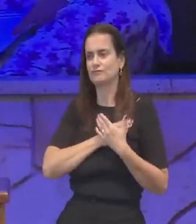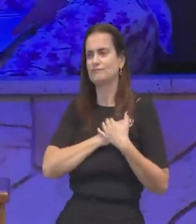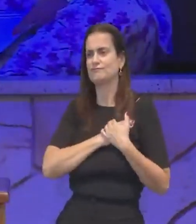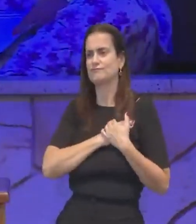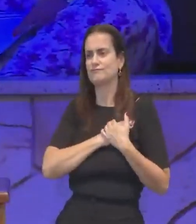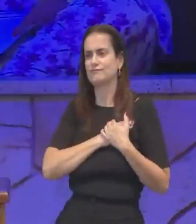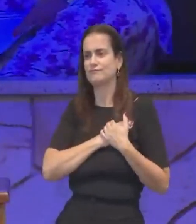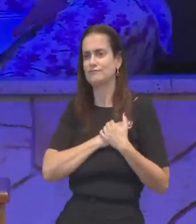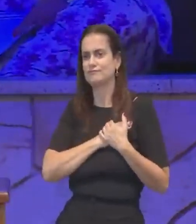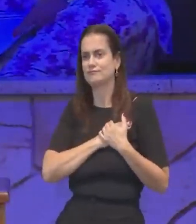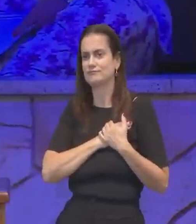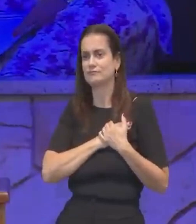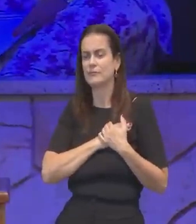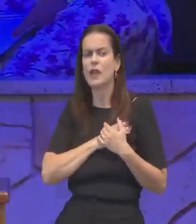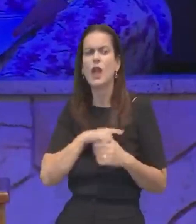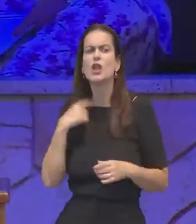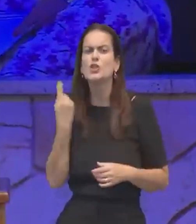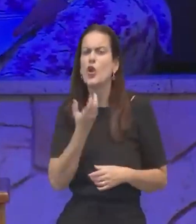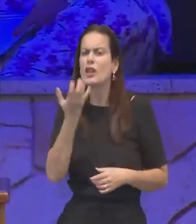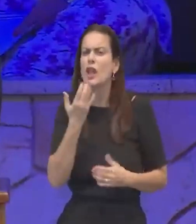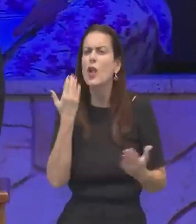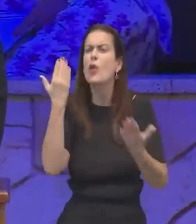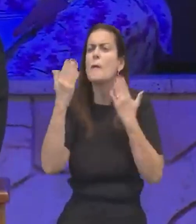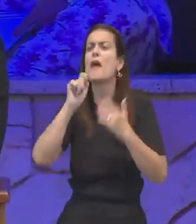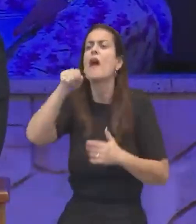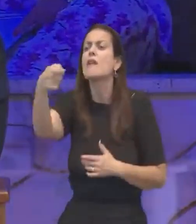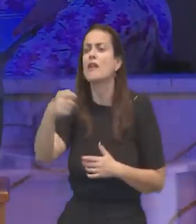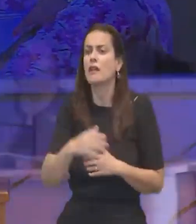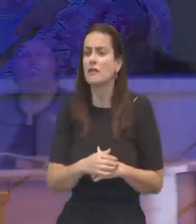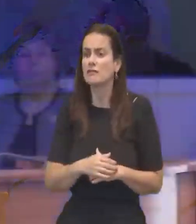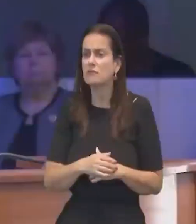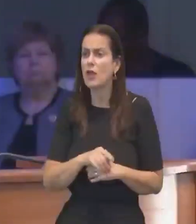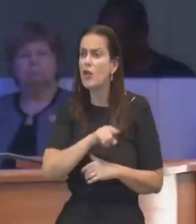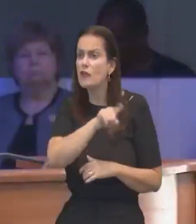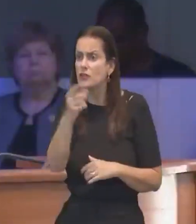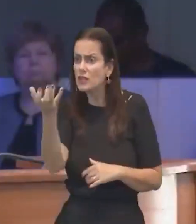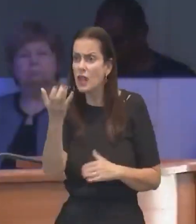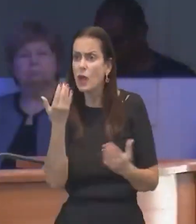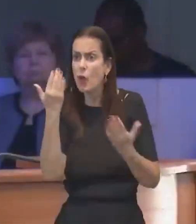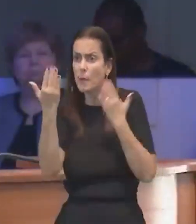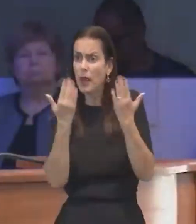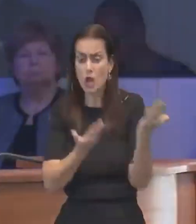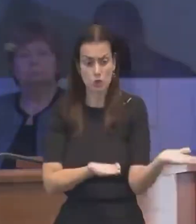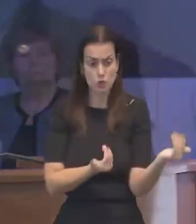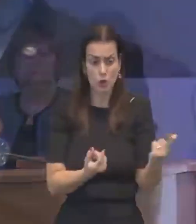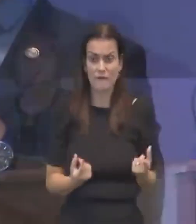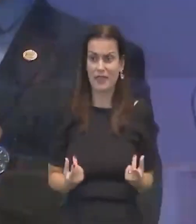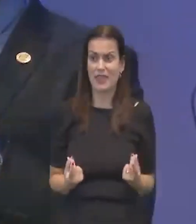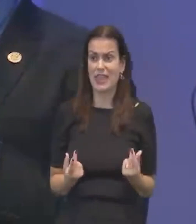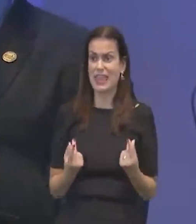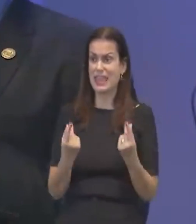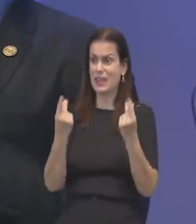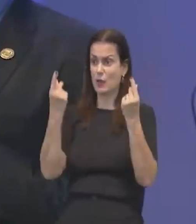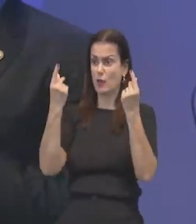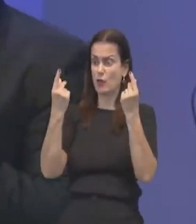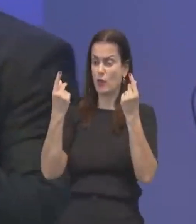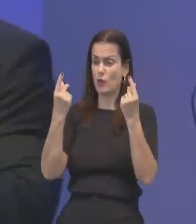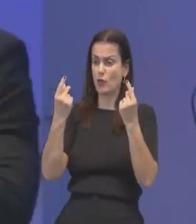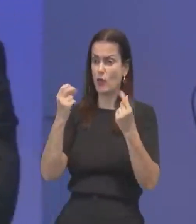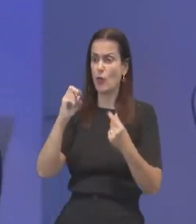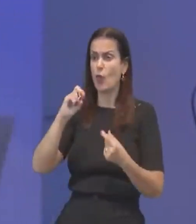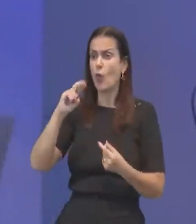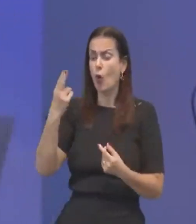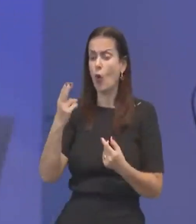A quem podemos ser comparados? A quem você pode ser comparado? Ao jovem rico ou a Zaqueu? O